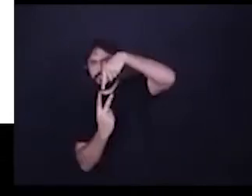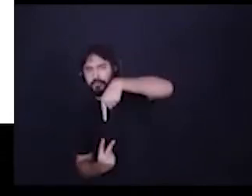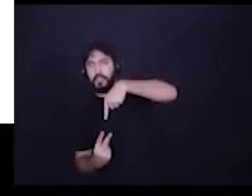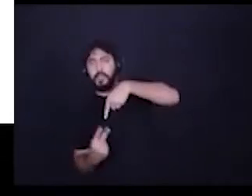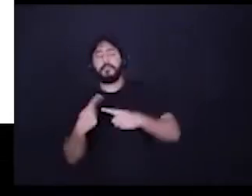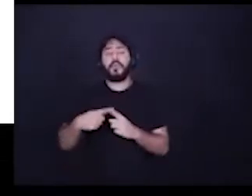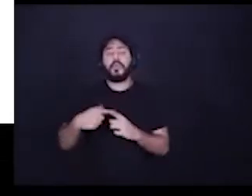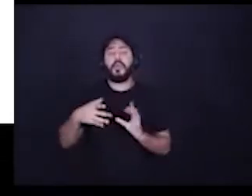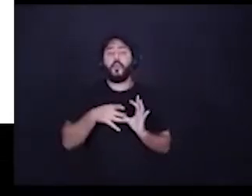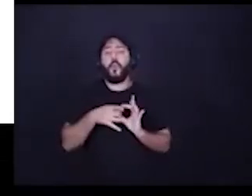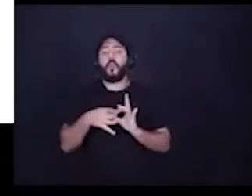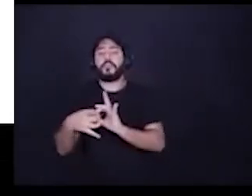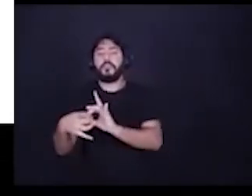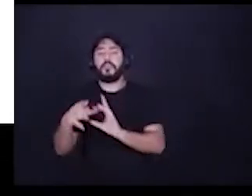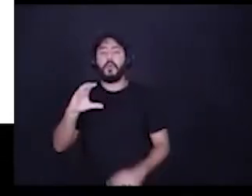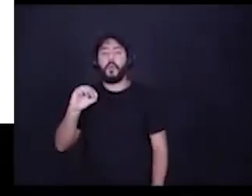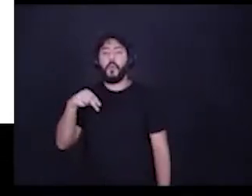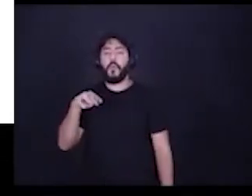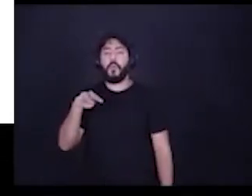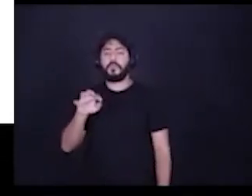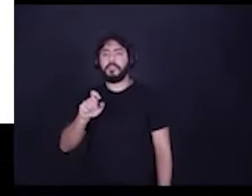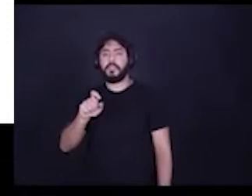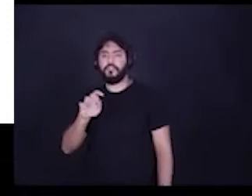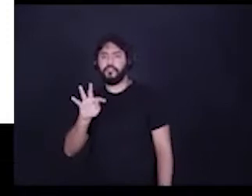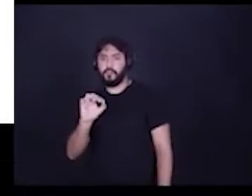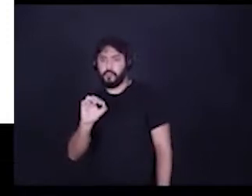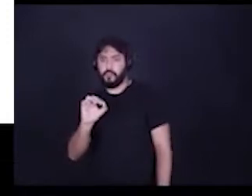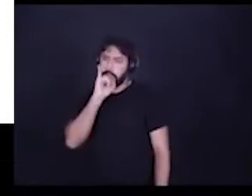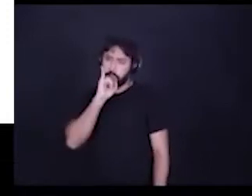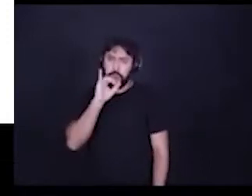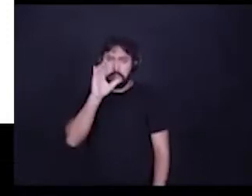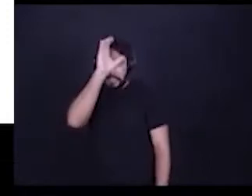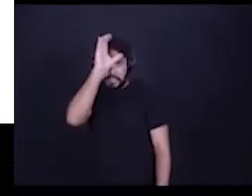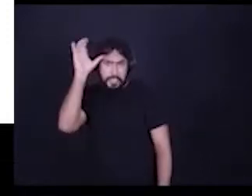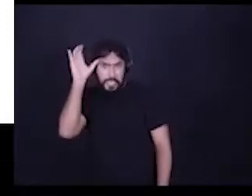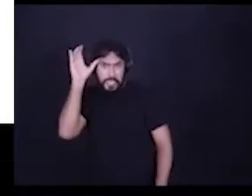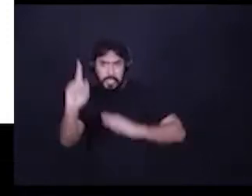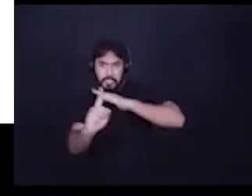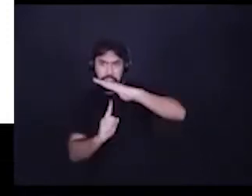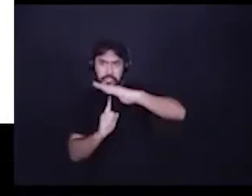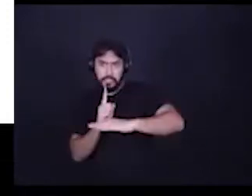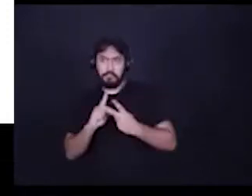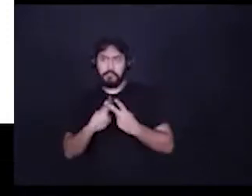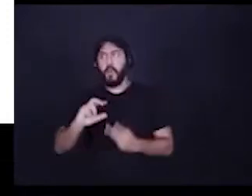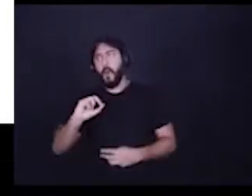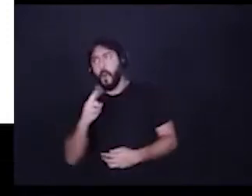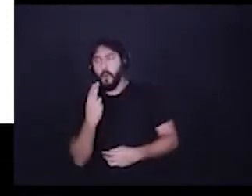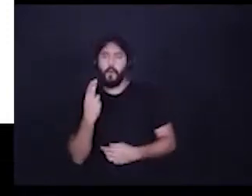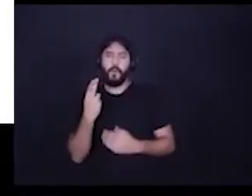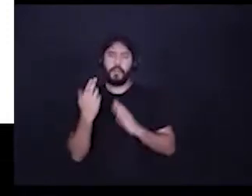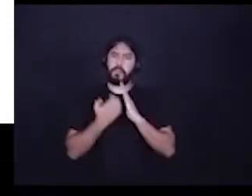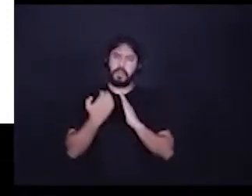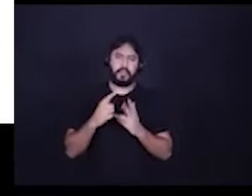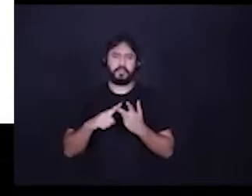e com contexto eu quero dizer, seja o cliente, seja a empresa, seja com quem a gente está colaborando, seja